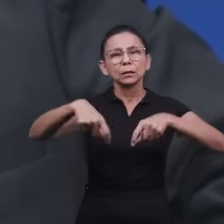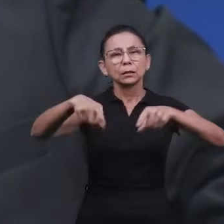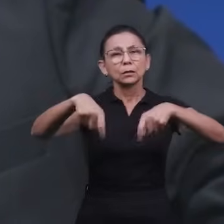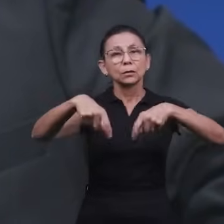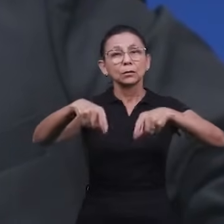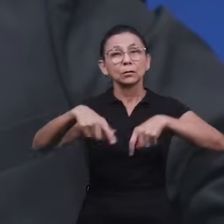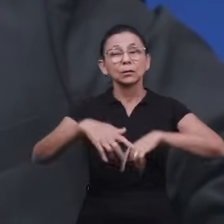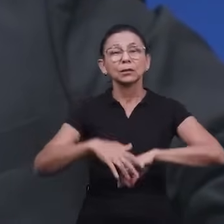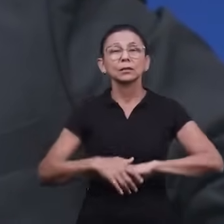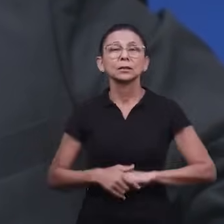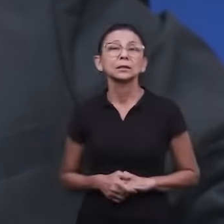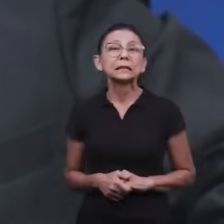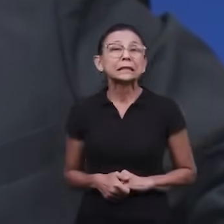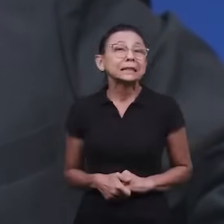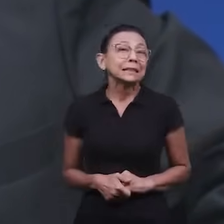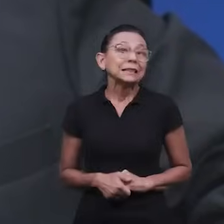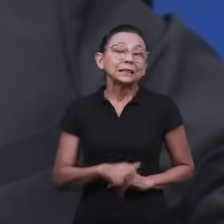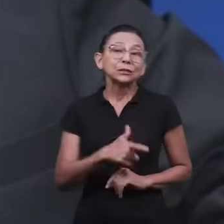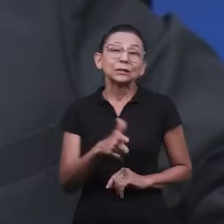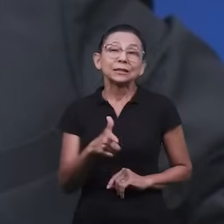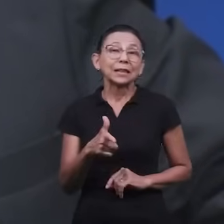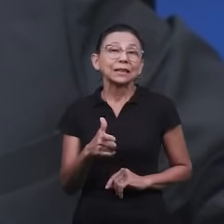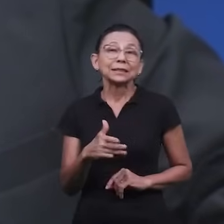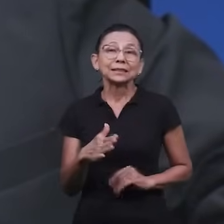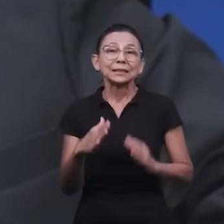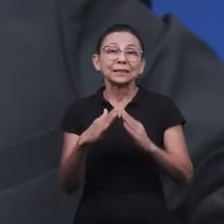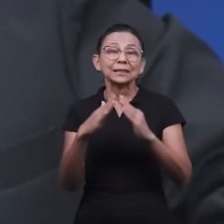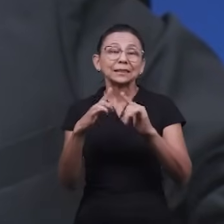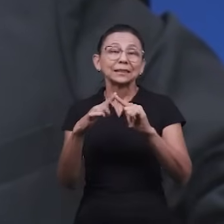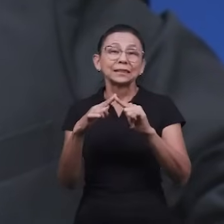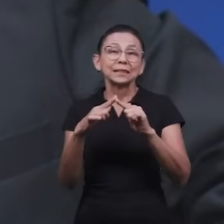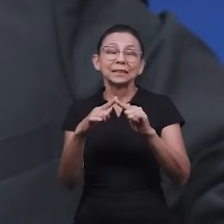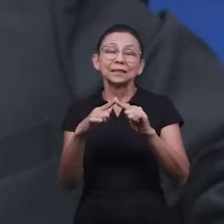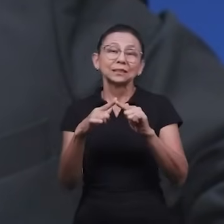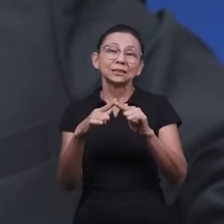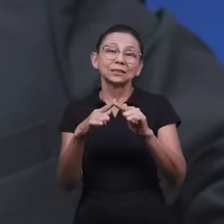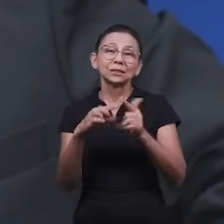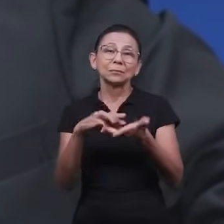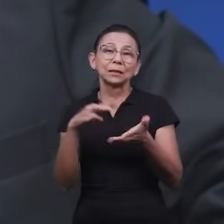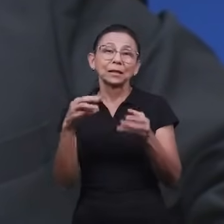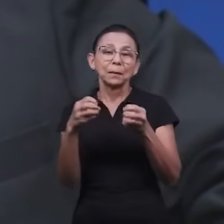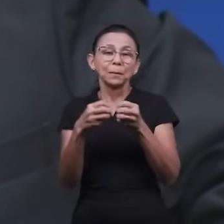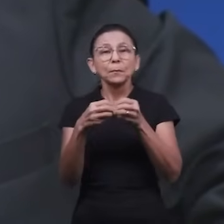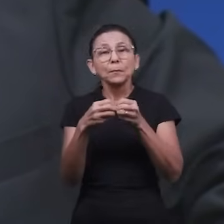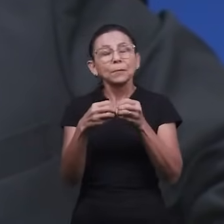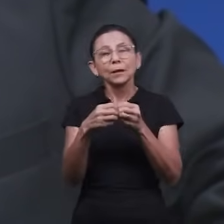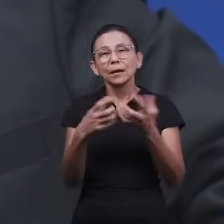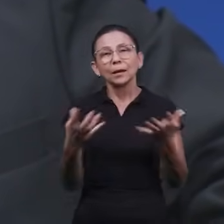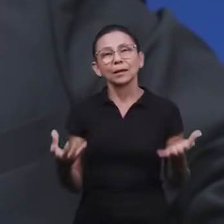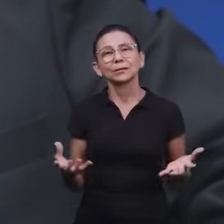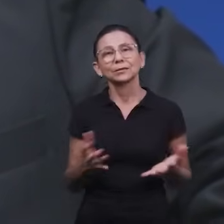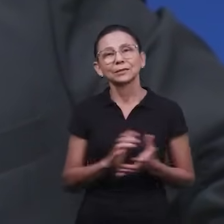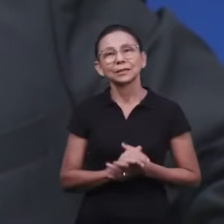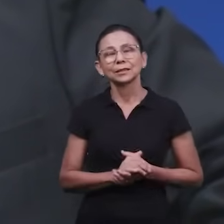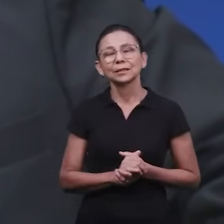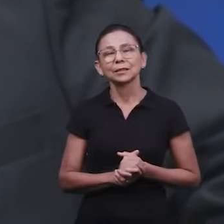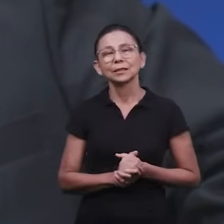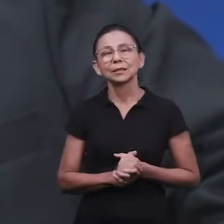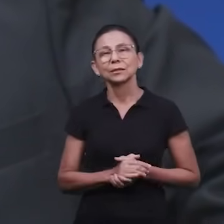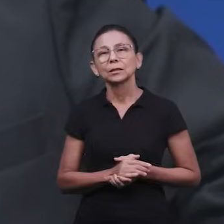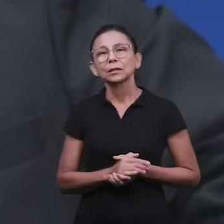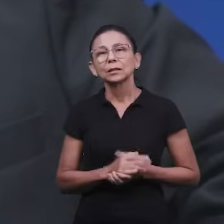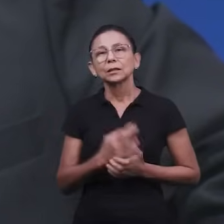rural e longe das nossas igrejas presenciais. Então, o culto no YouTube